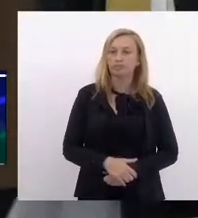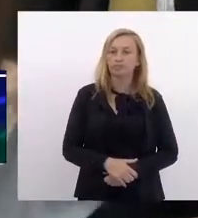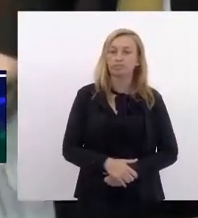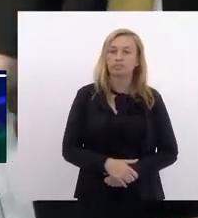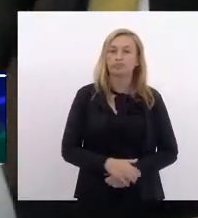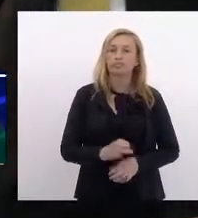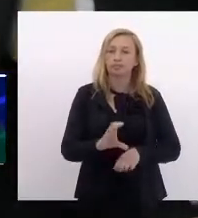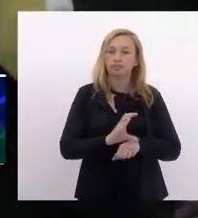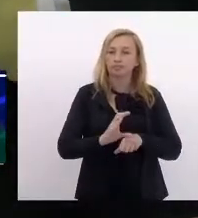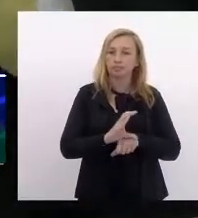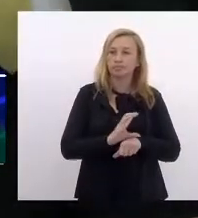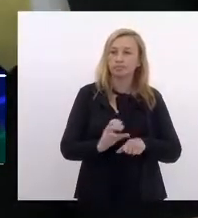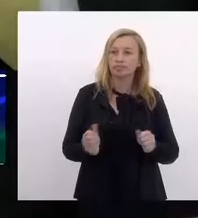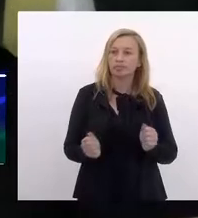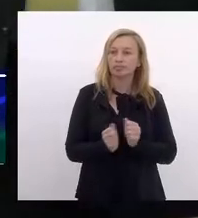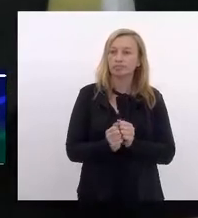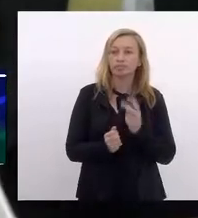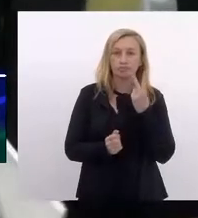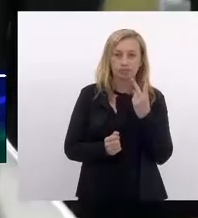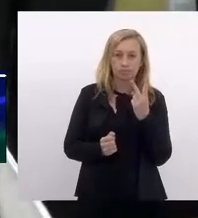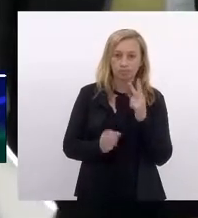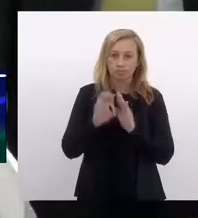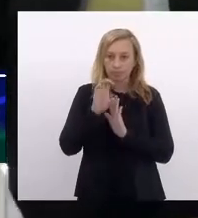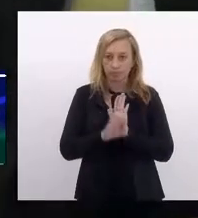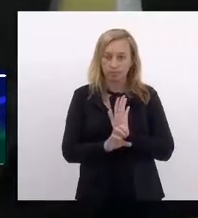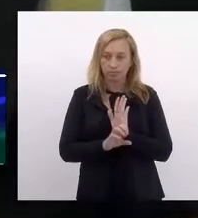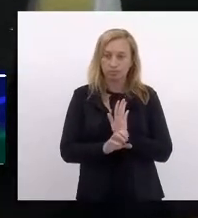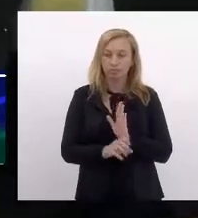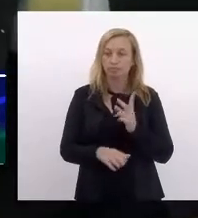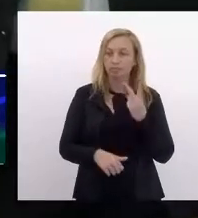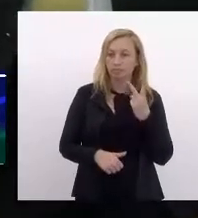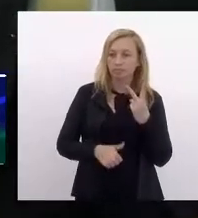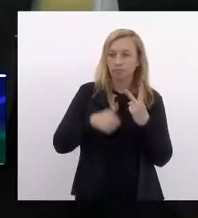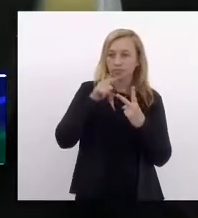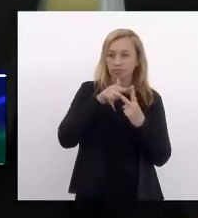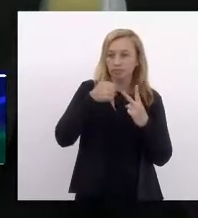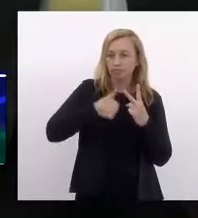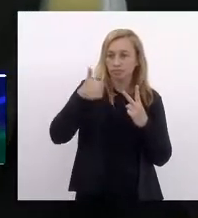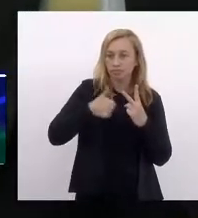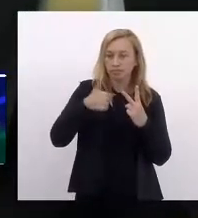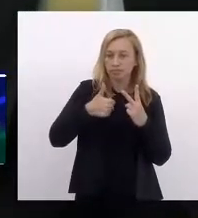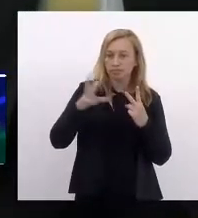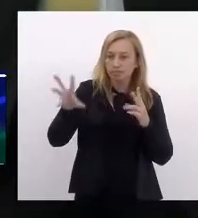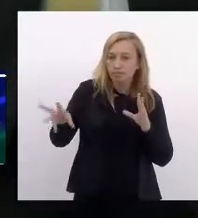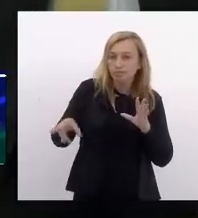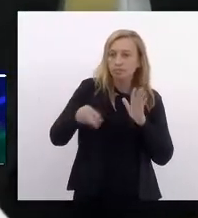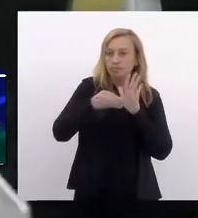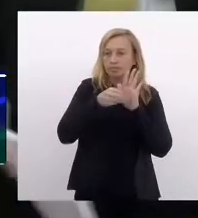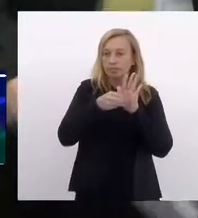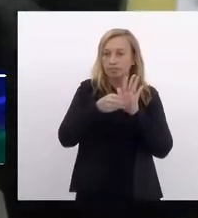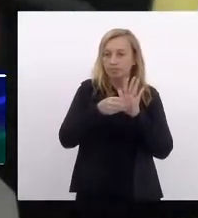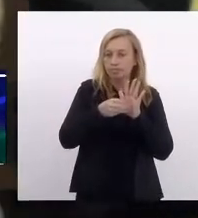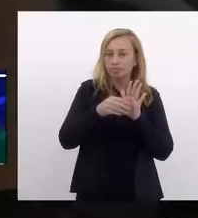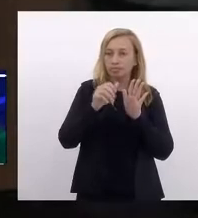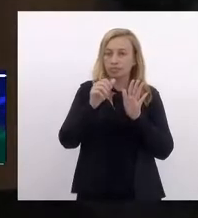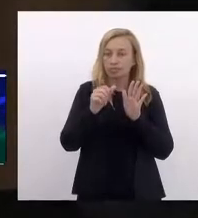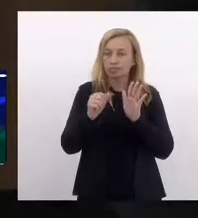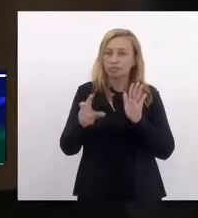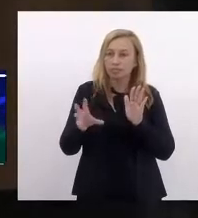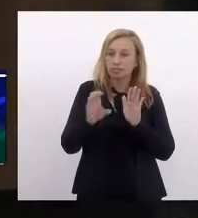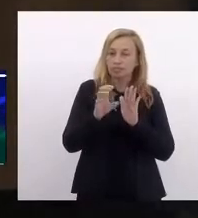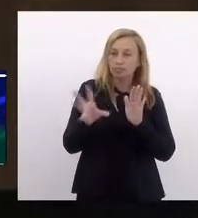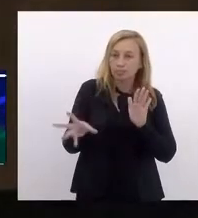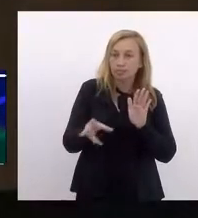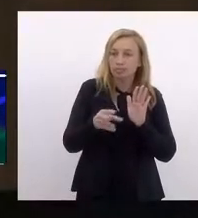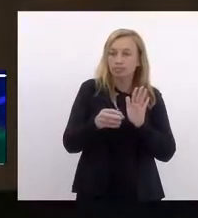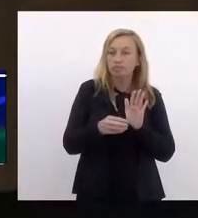é pela constitucionalidade com duas emendas. Primeira emenda, acrescentando, emenda aditiva, acrescentando